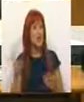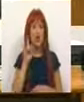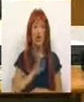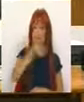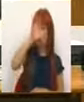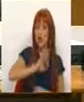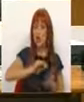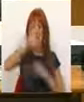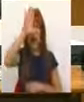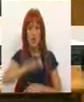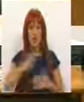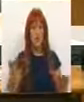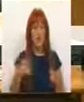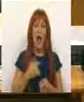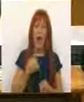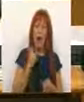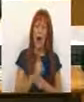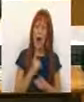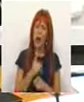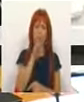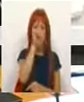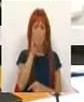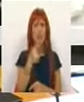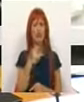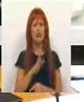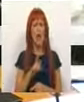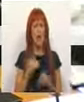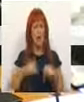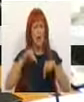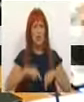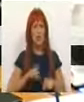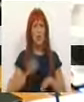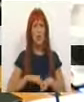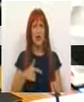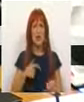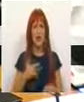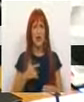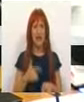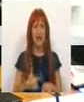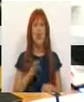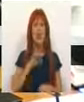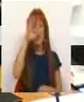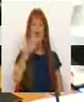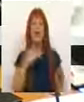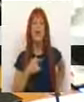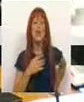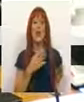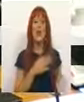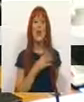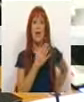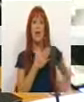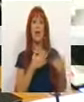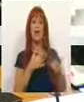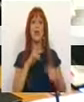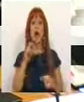Senhor Ministro, Senhor Secretário de Estado, queria retomar aqui uma questão levantada já nesta audição sobre a TDT. O Senhor Ministro disse que a responsabilidade é